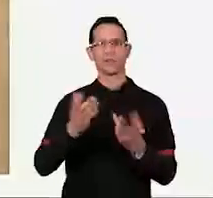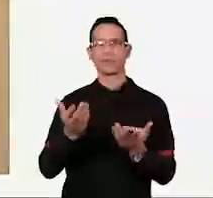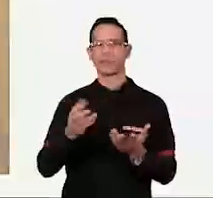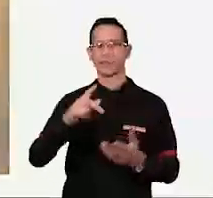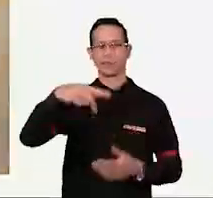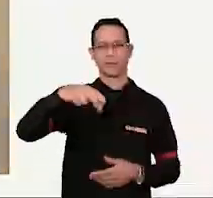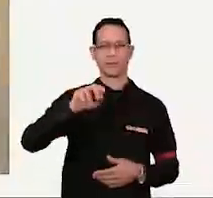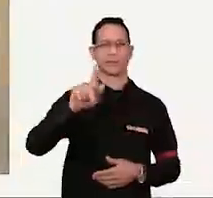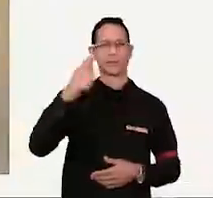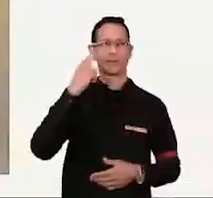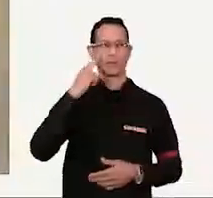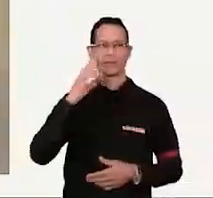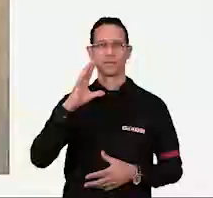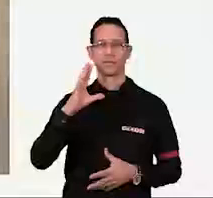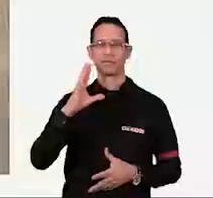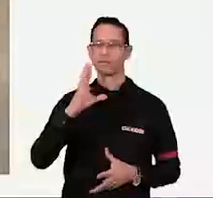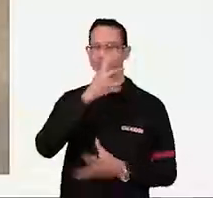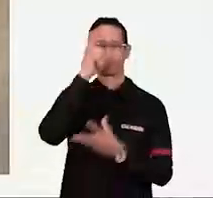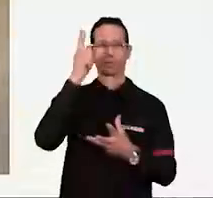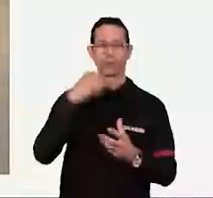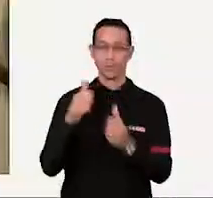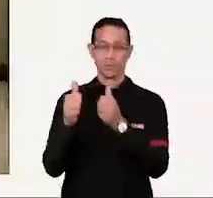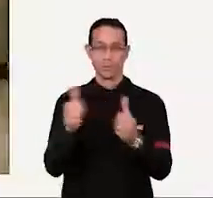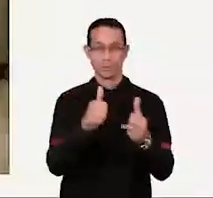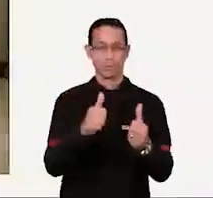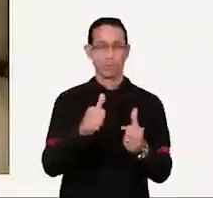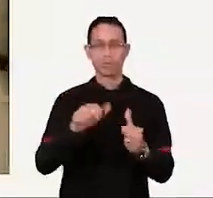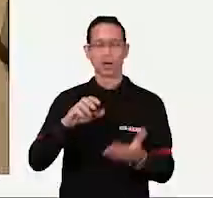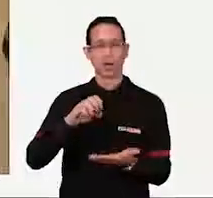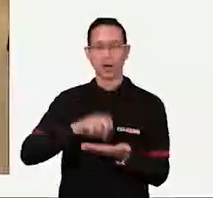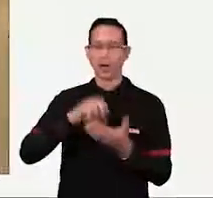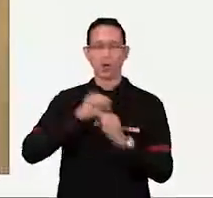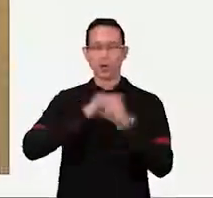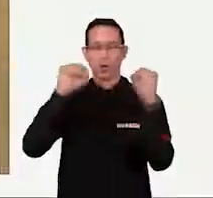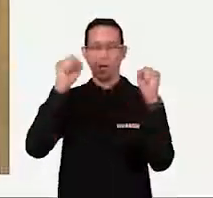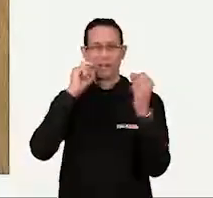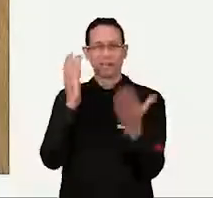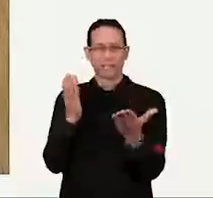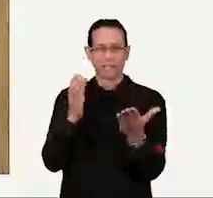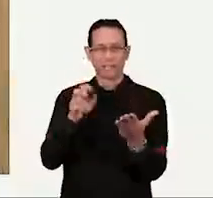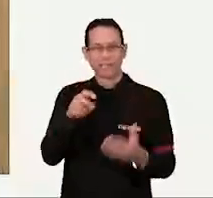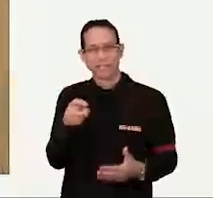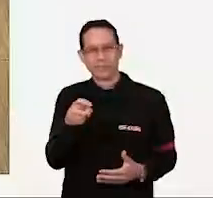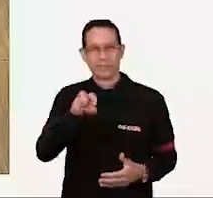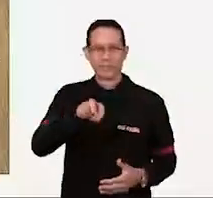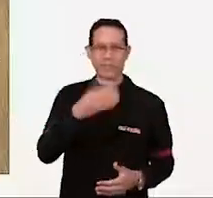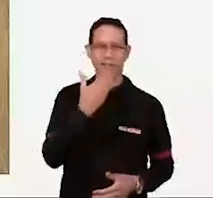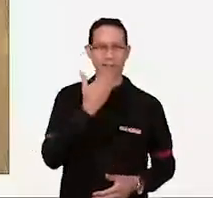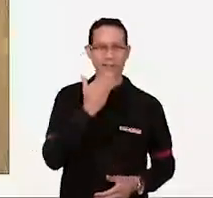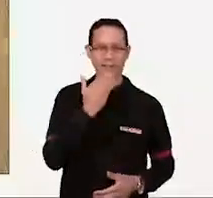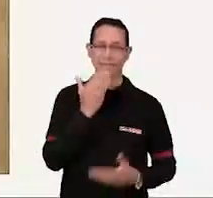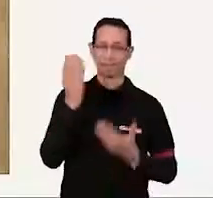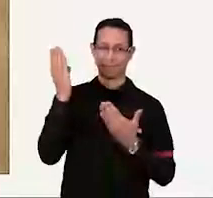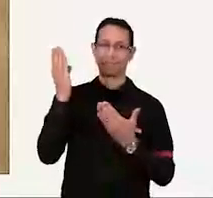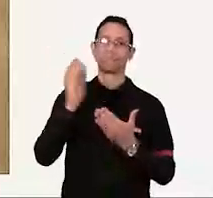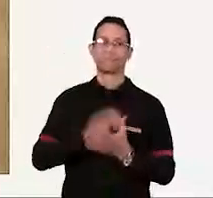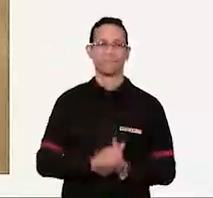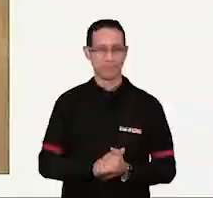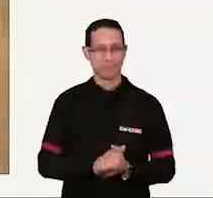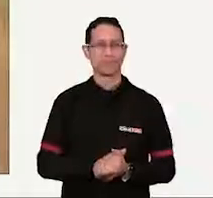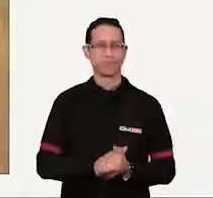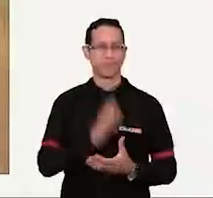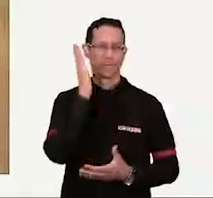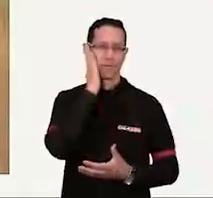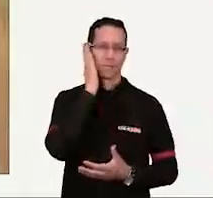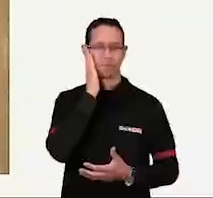abrupto, agudo, o animal está bem, está dormindo e acorda incoordenado, né? E com a cabeça virada.